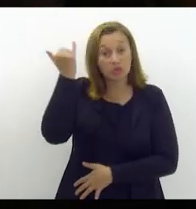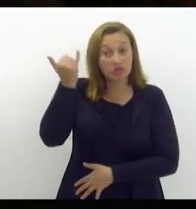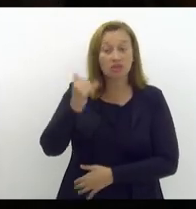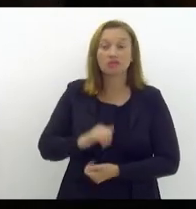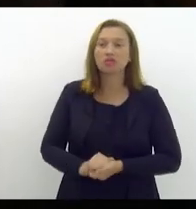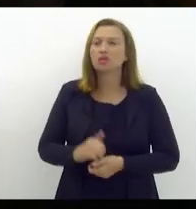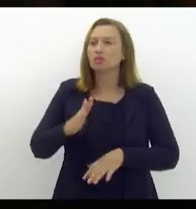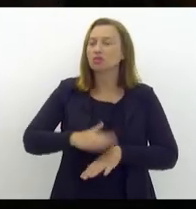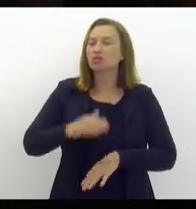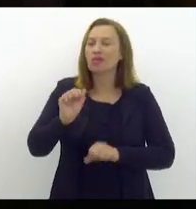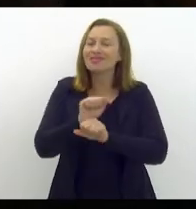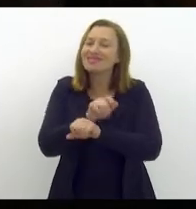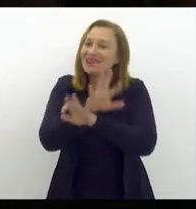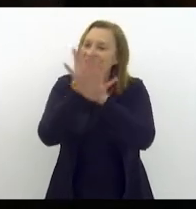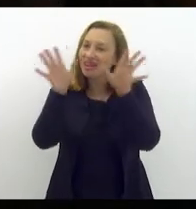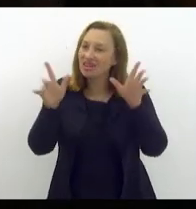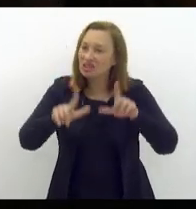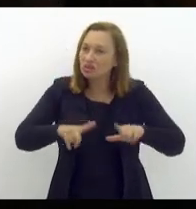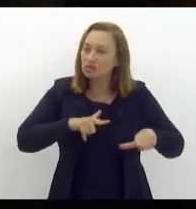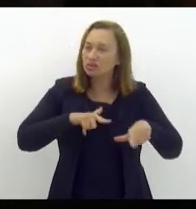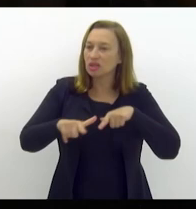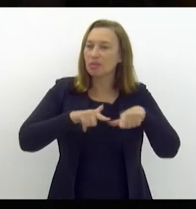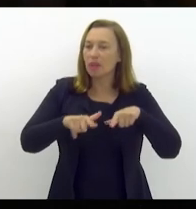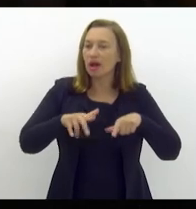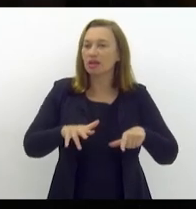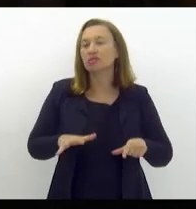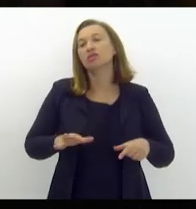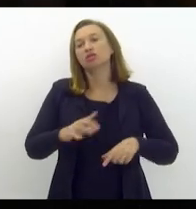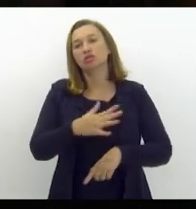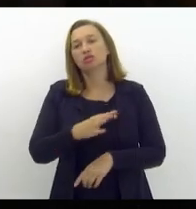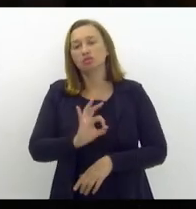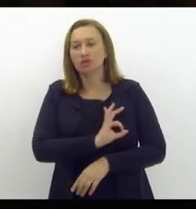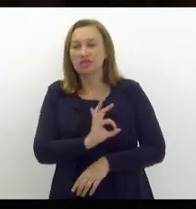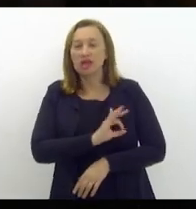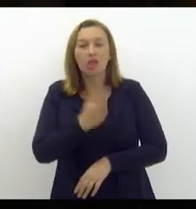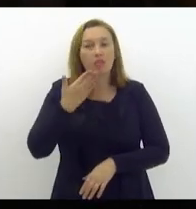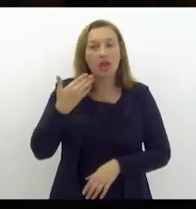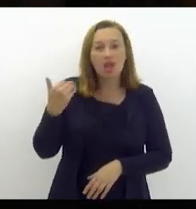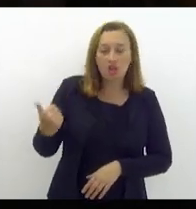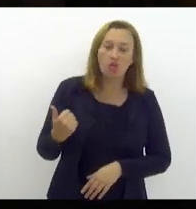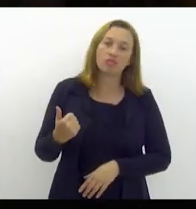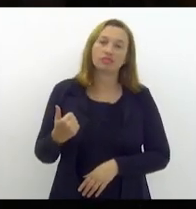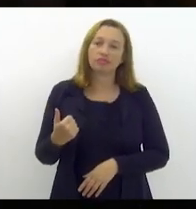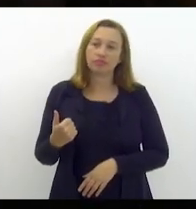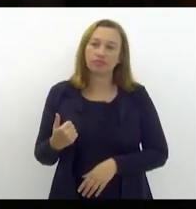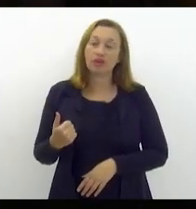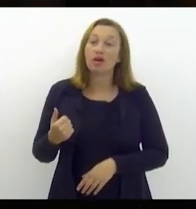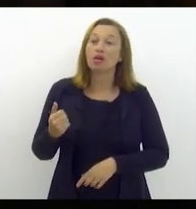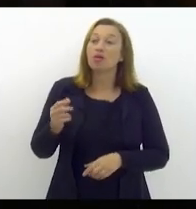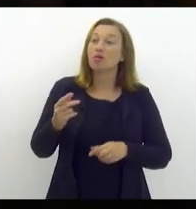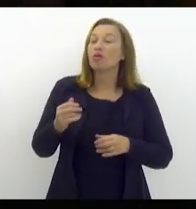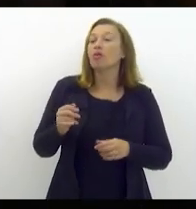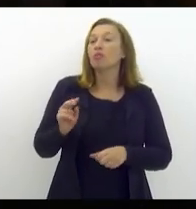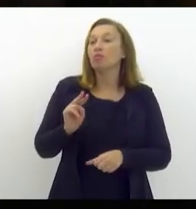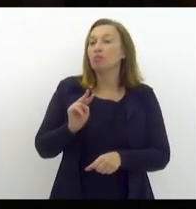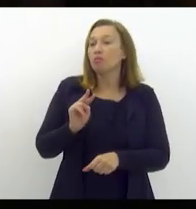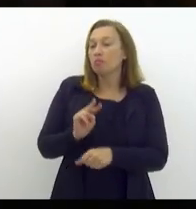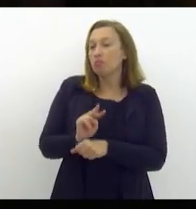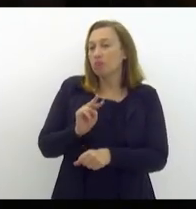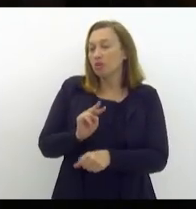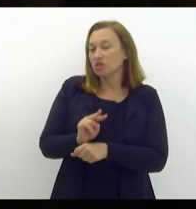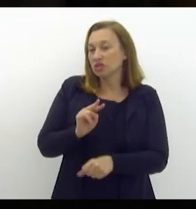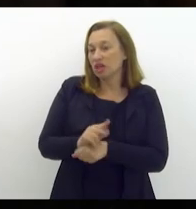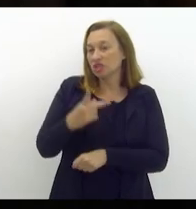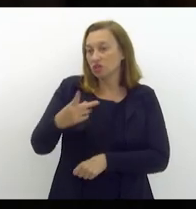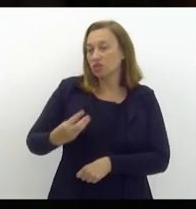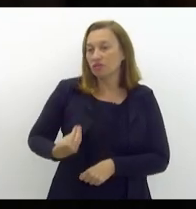Quanto mais transparência na ação da segurança pública, melhor para os policiais, preservam a sua atuação, mas